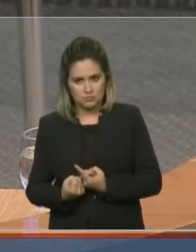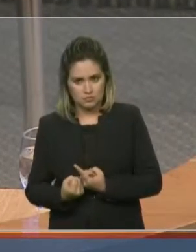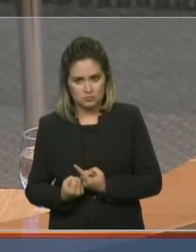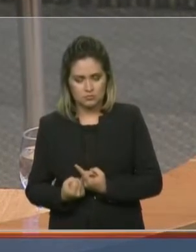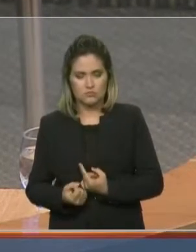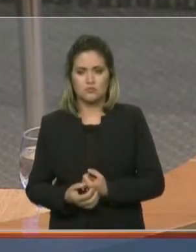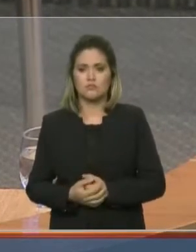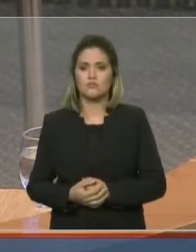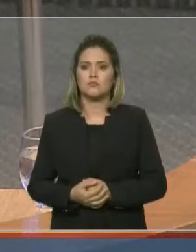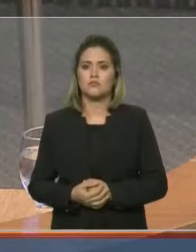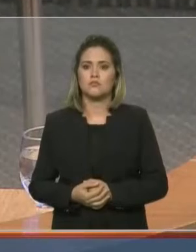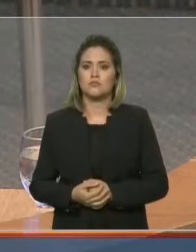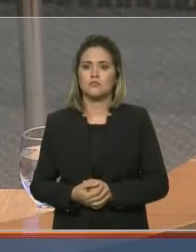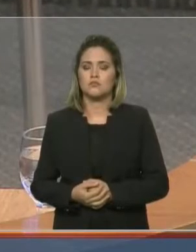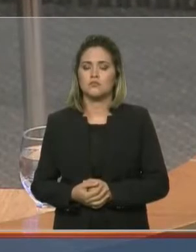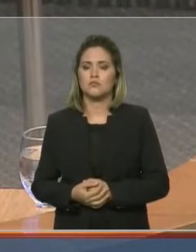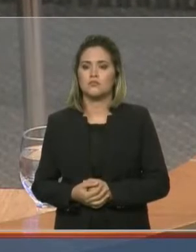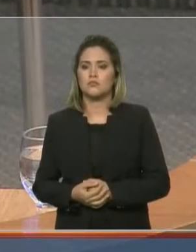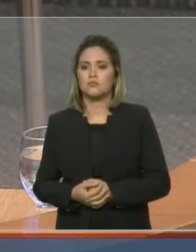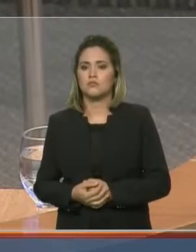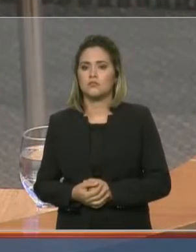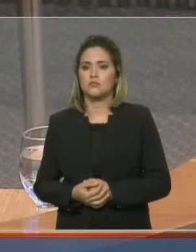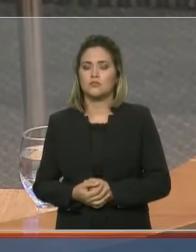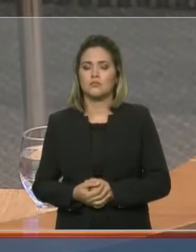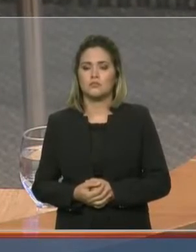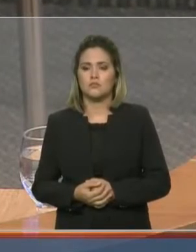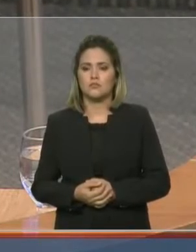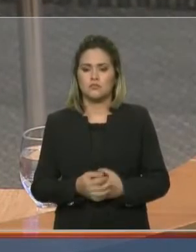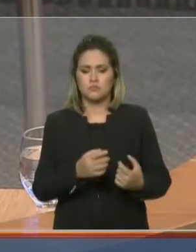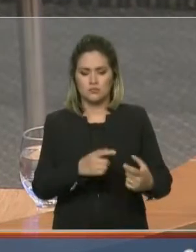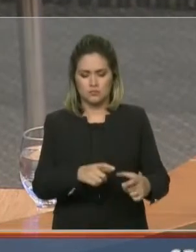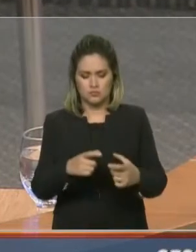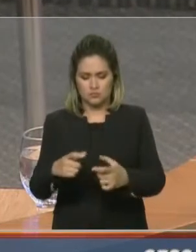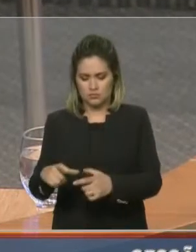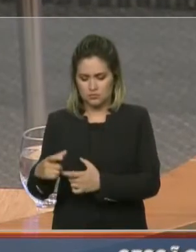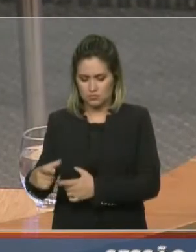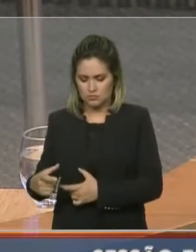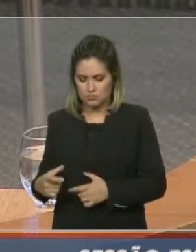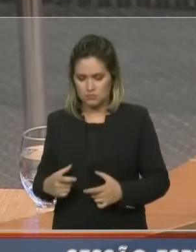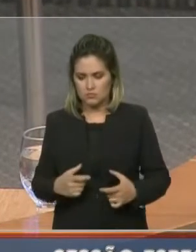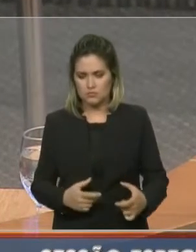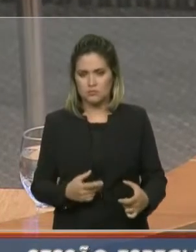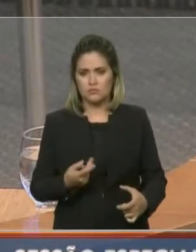audiências, nos fóruns, nas repartições públicas, sejam